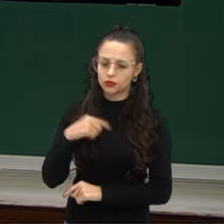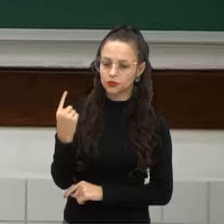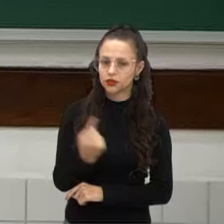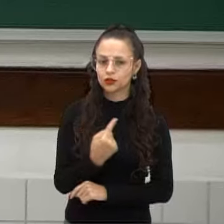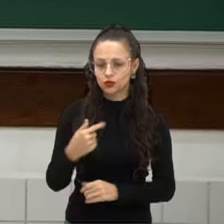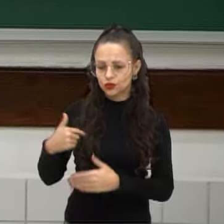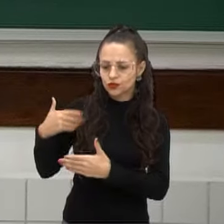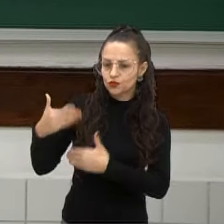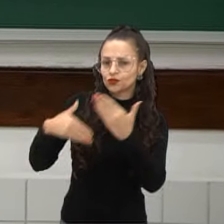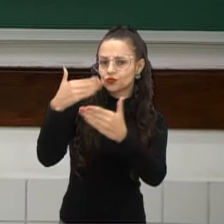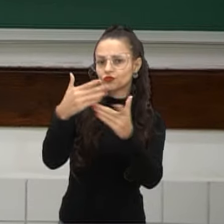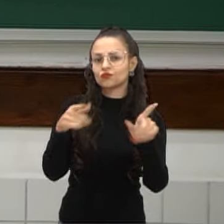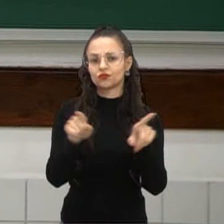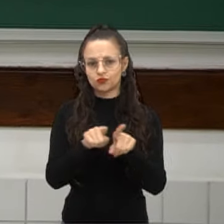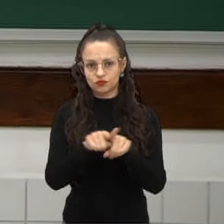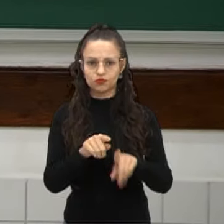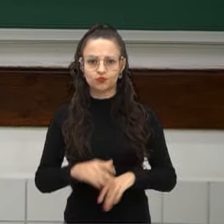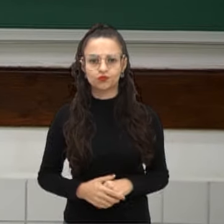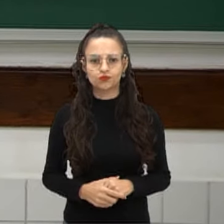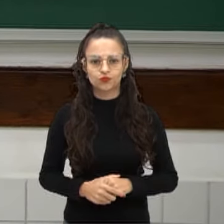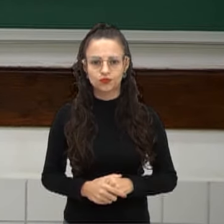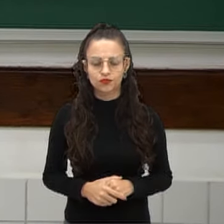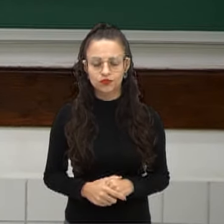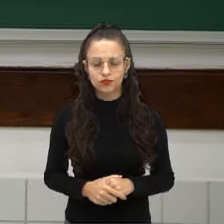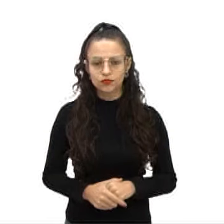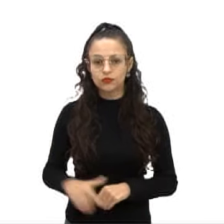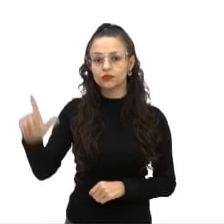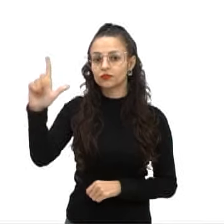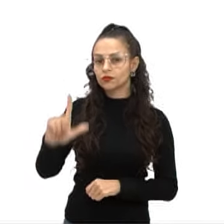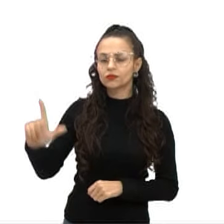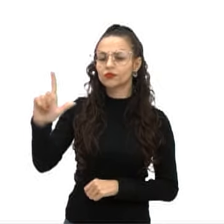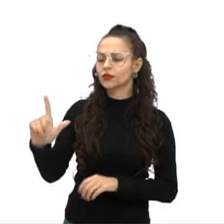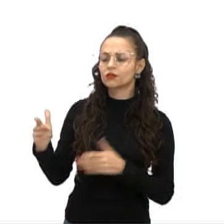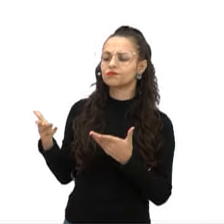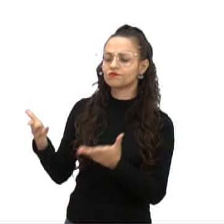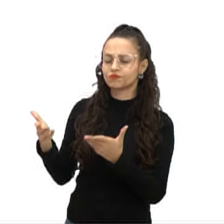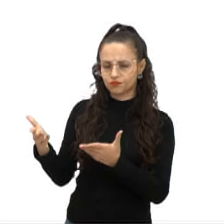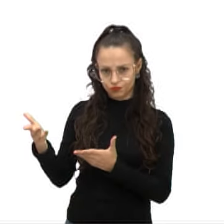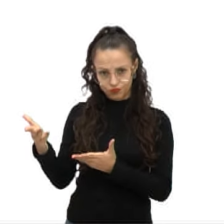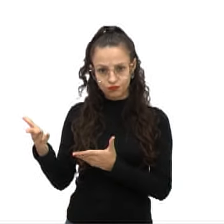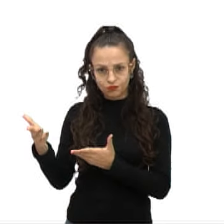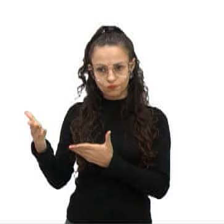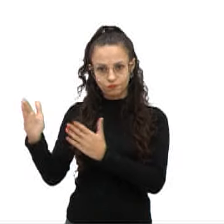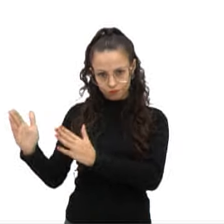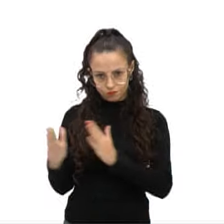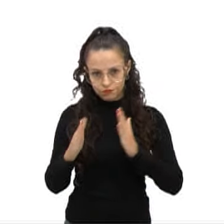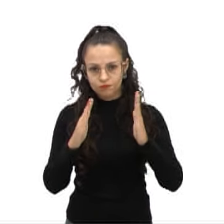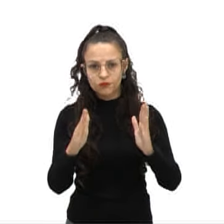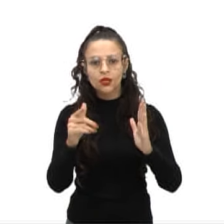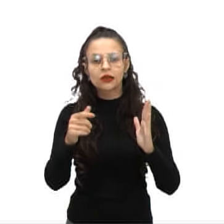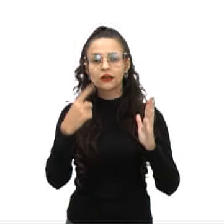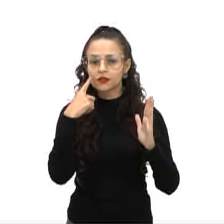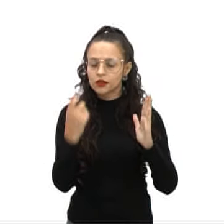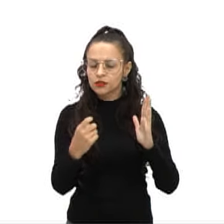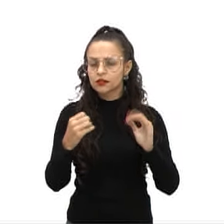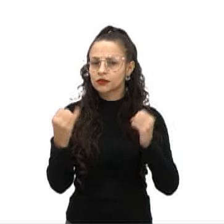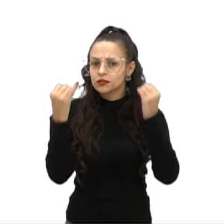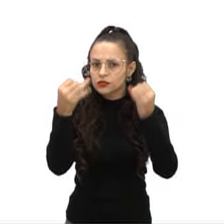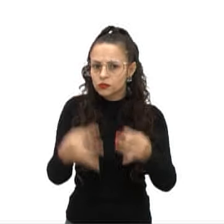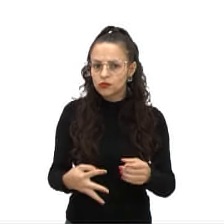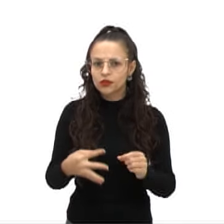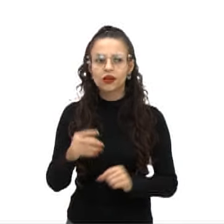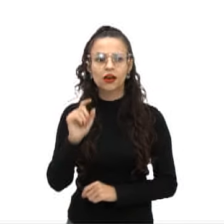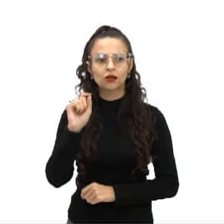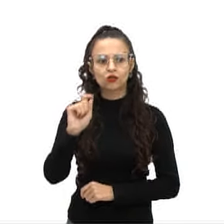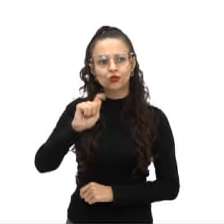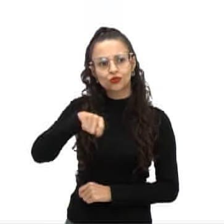de evolução, tá, pessoal? Na literatura, a literatura é interessante a gente falar, tem o conto, a gente começou a citar um pouco dele na